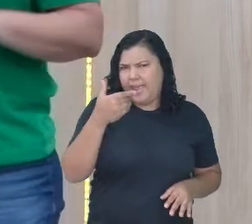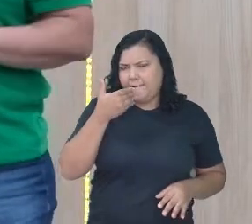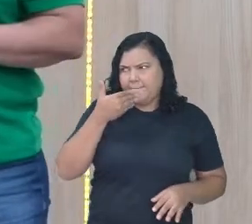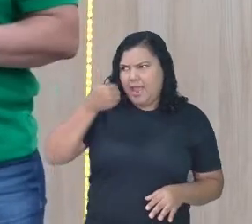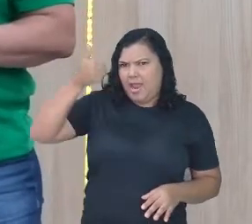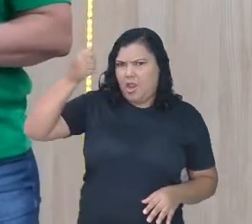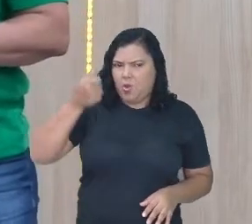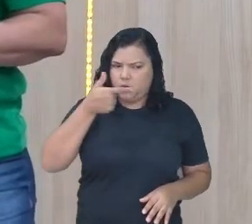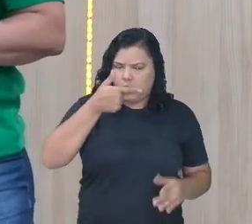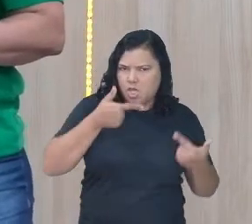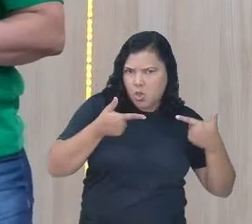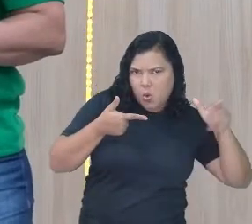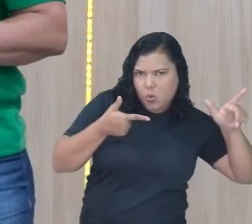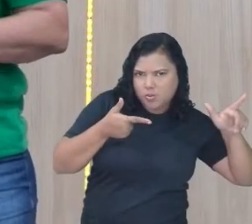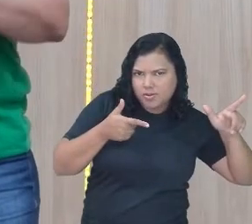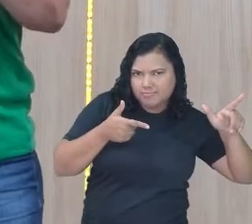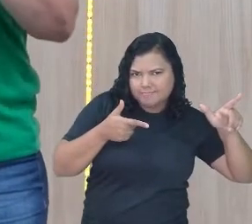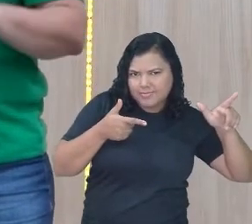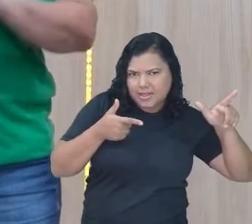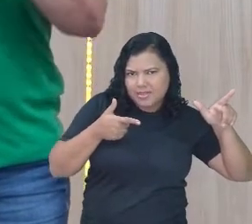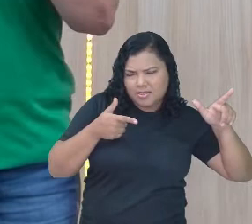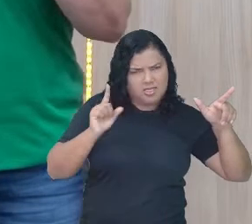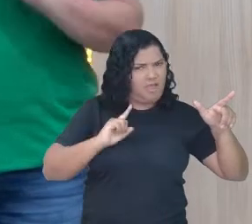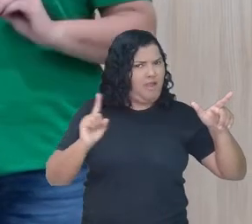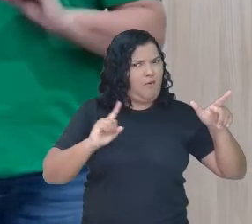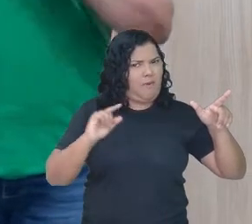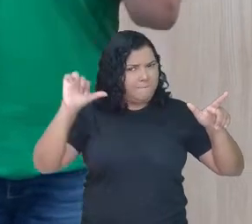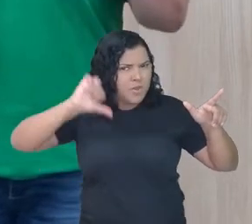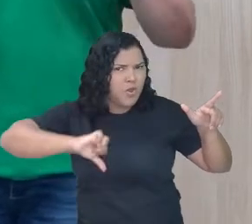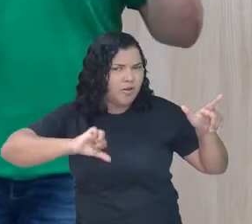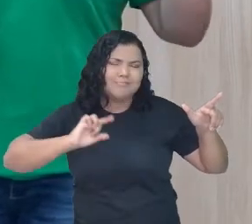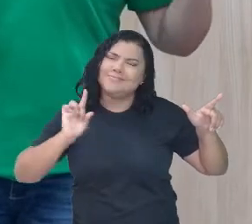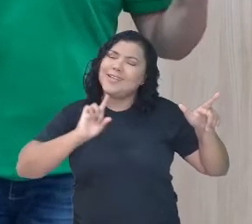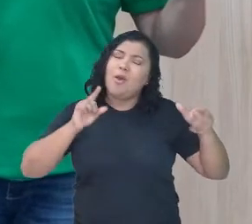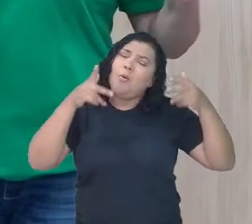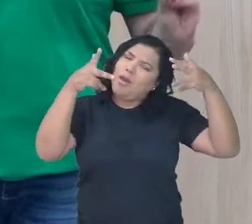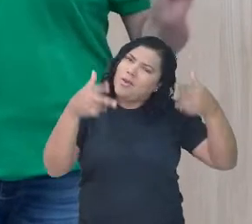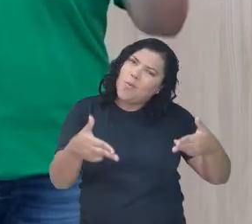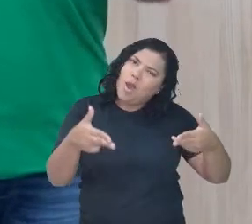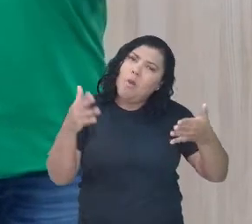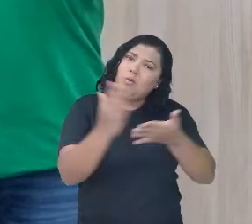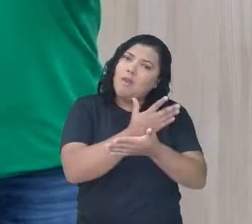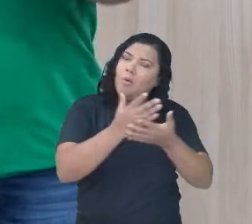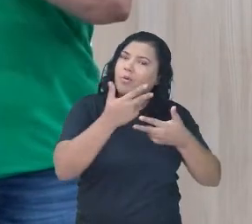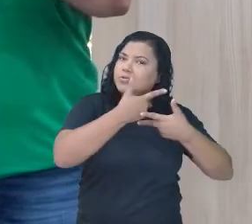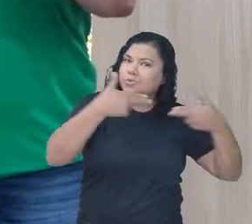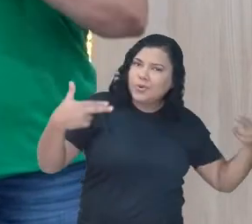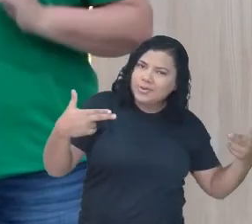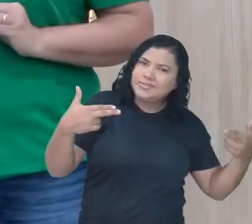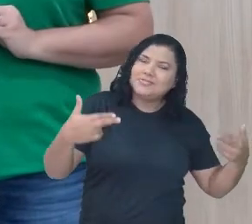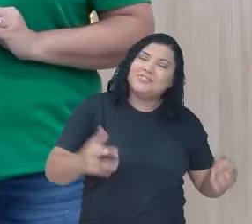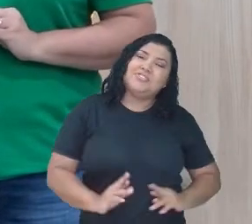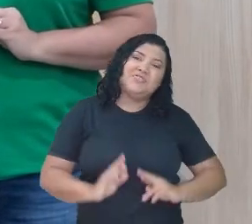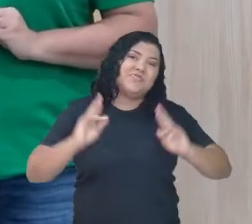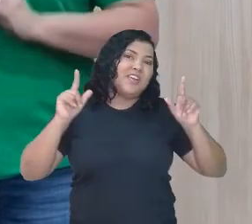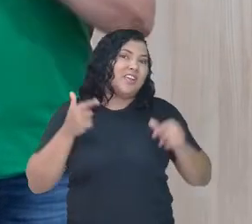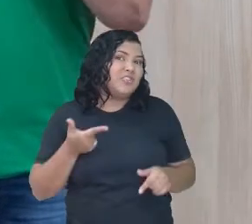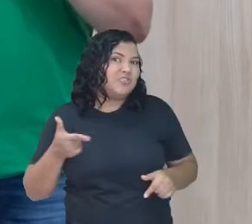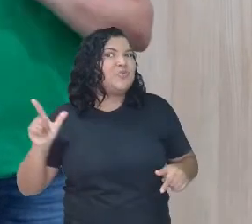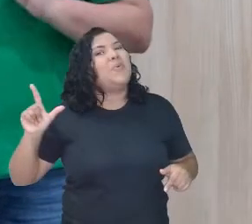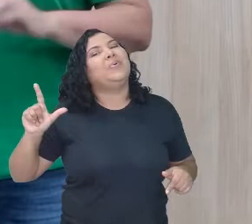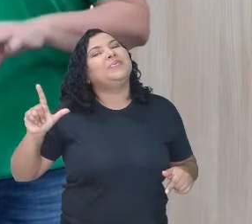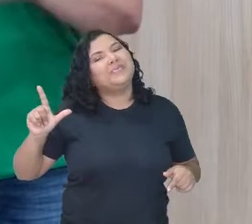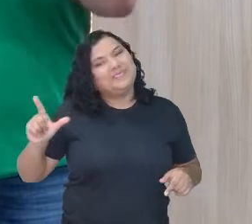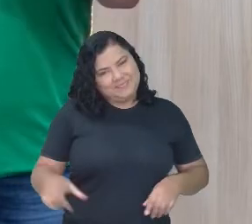que ninguém, tá? Você é igual em alguns aspectos, igual aos outros.